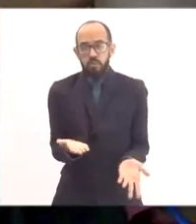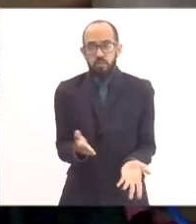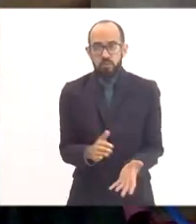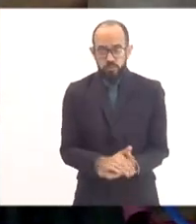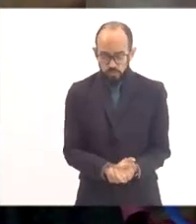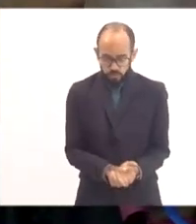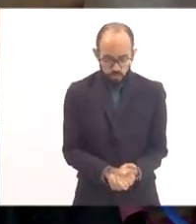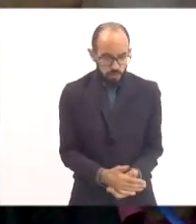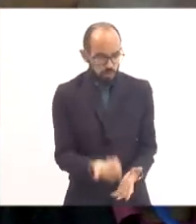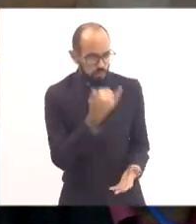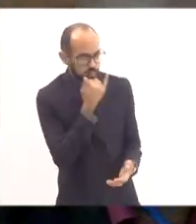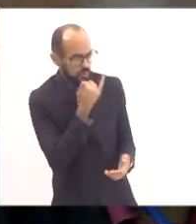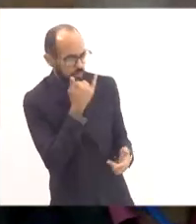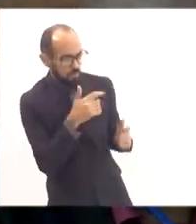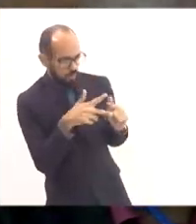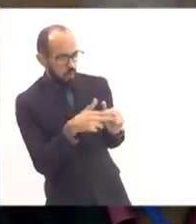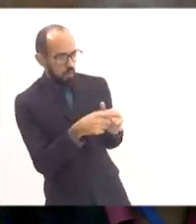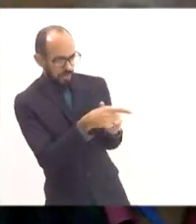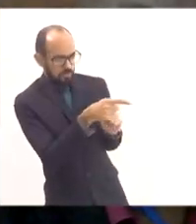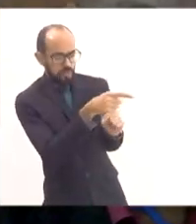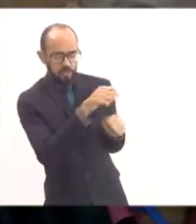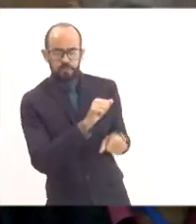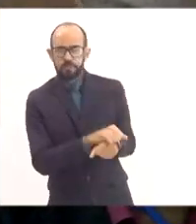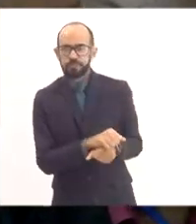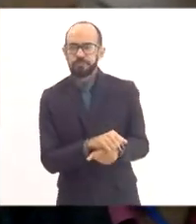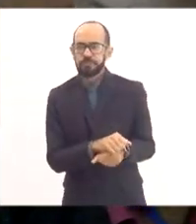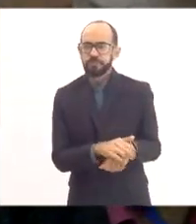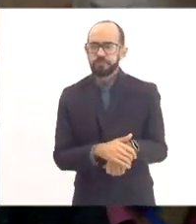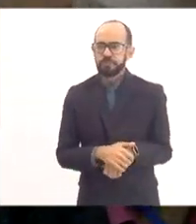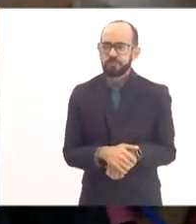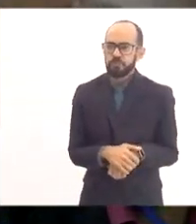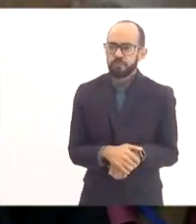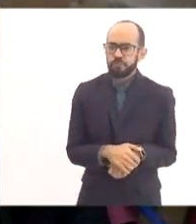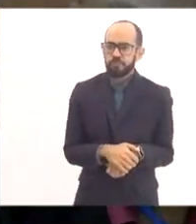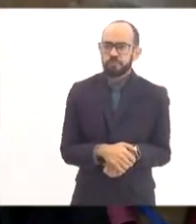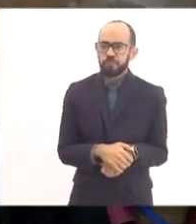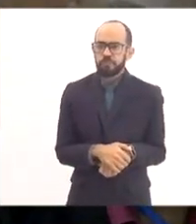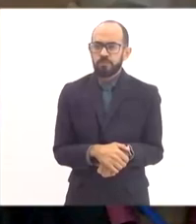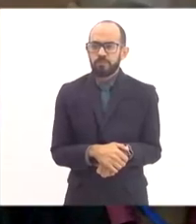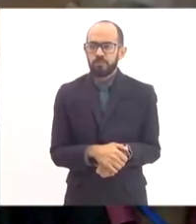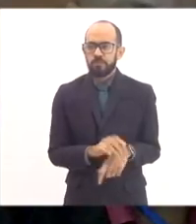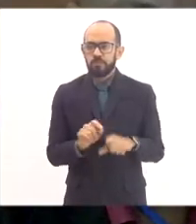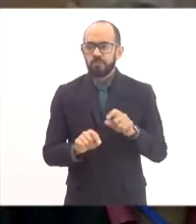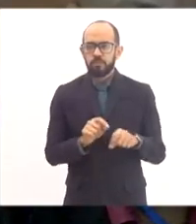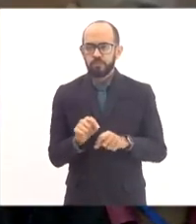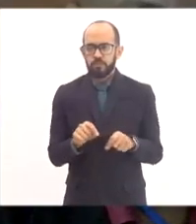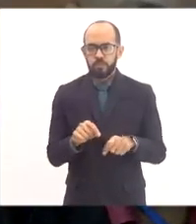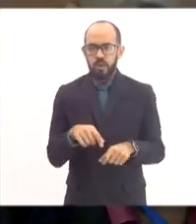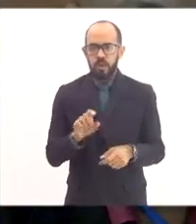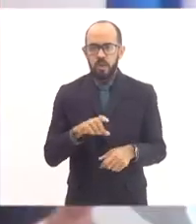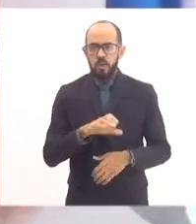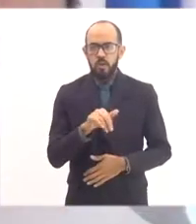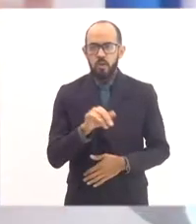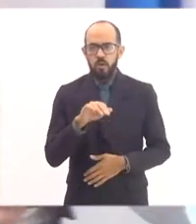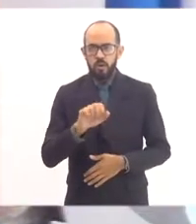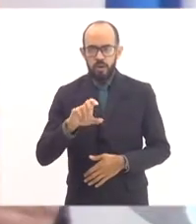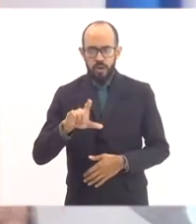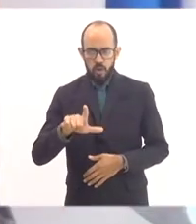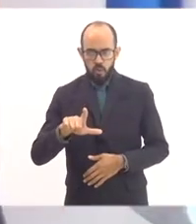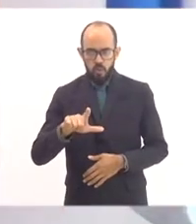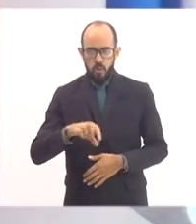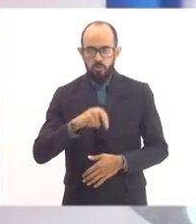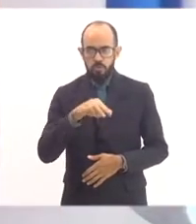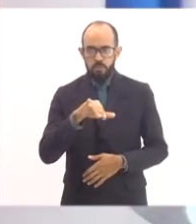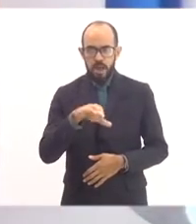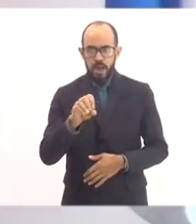te interromper pelo seguinte. Eu acompanhei semana passada. Aqui, o Coronel Marco Moraes novamente fez o